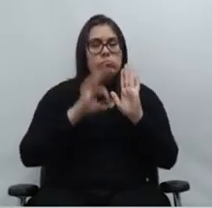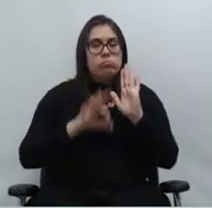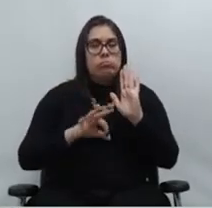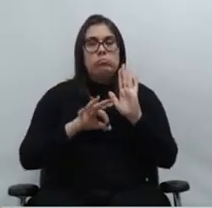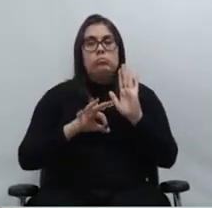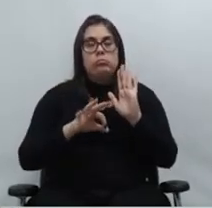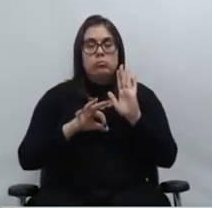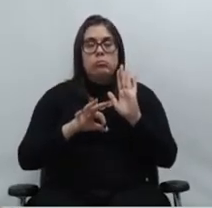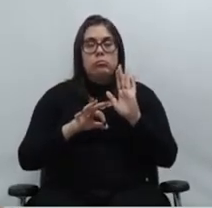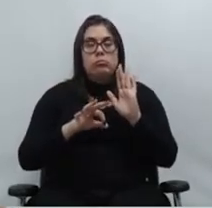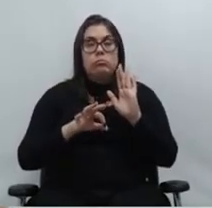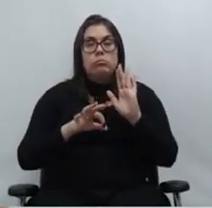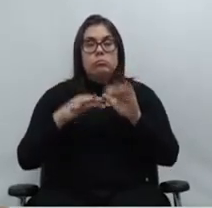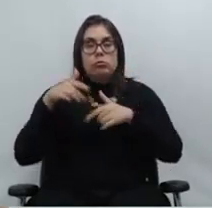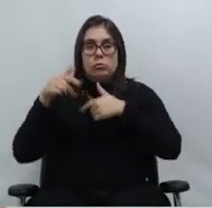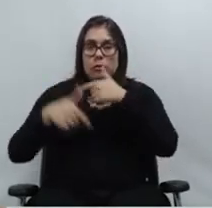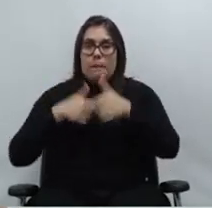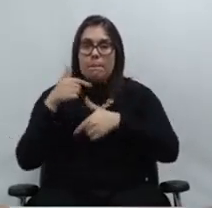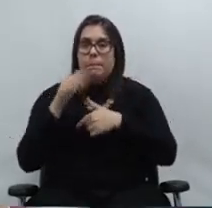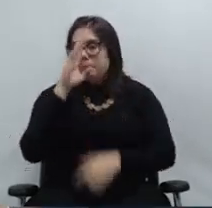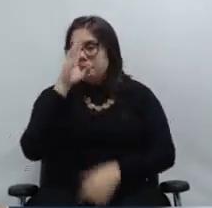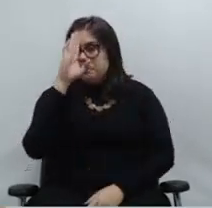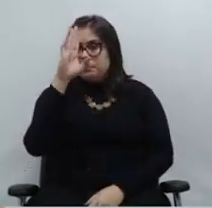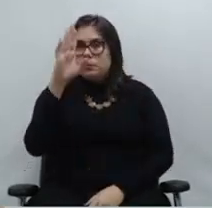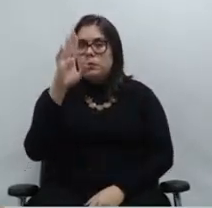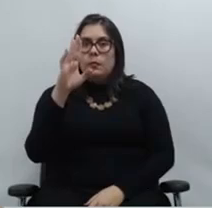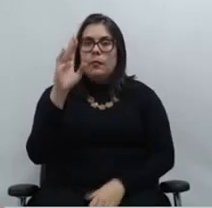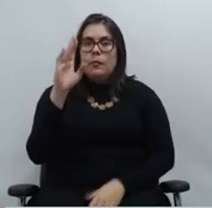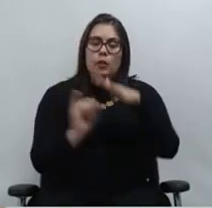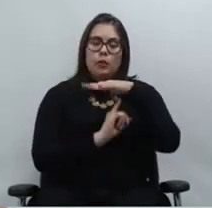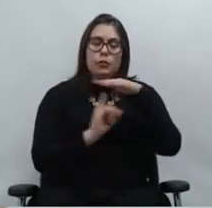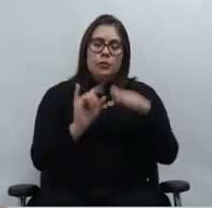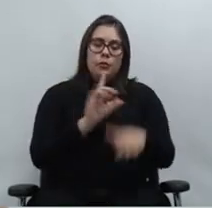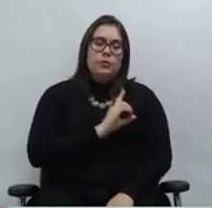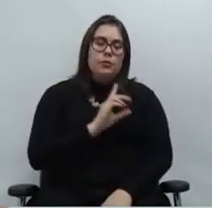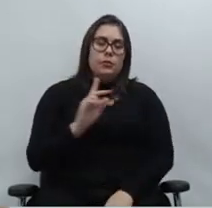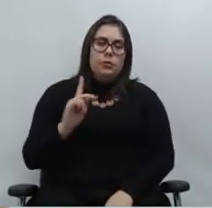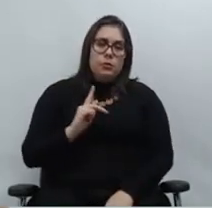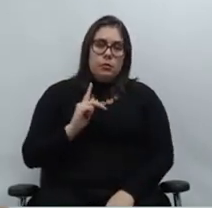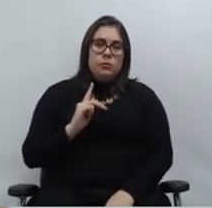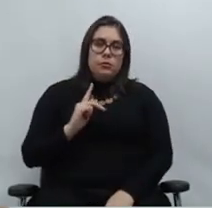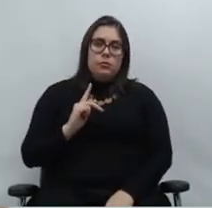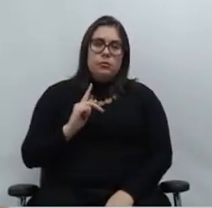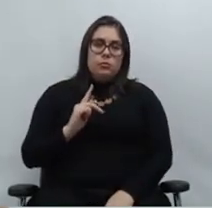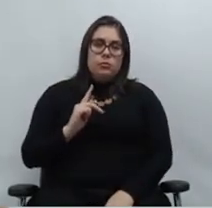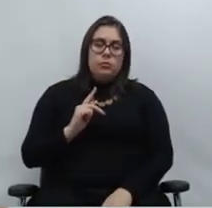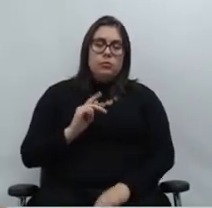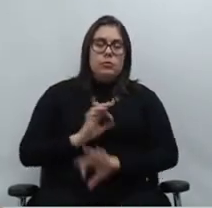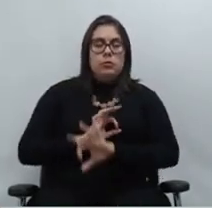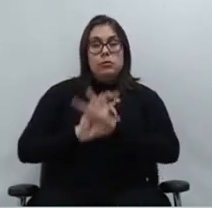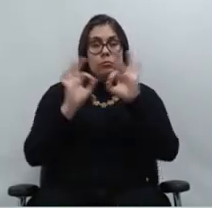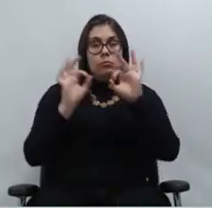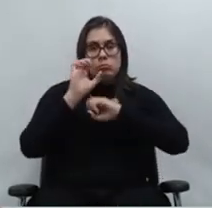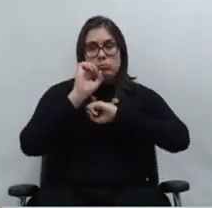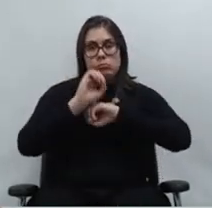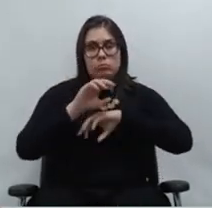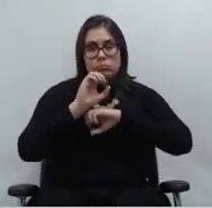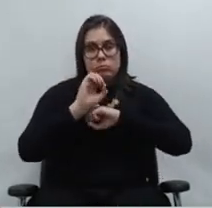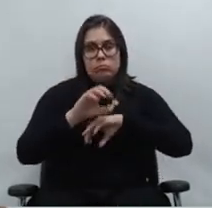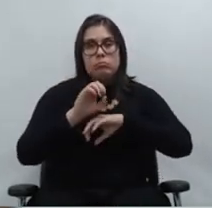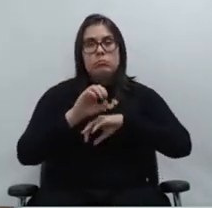em vista os fundamentos de sua atuação, os princípios e atribuições institucionais da Defensoria Pública e a notória excelência da instituição de ensino. Diante